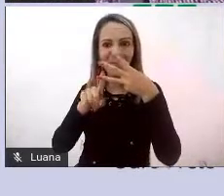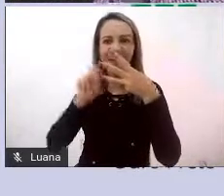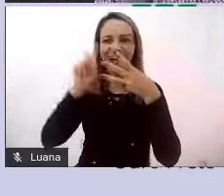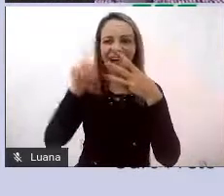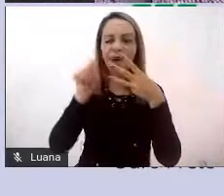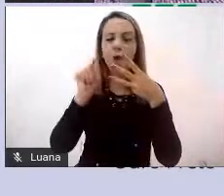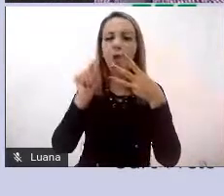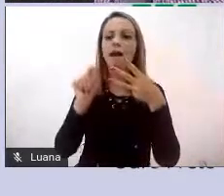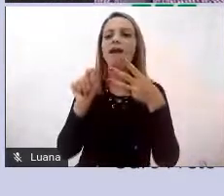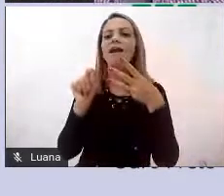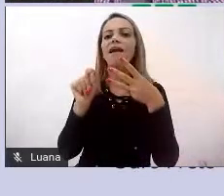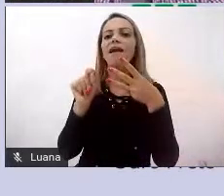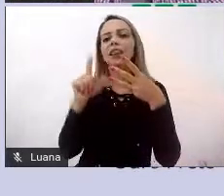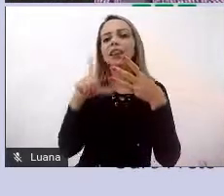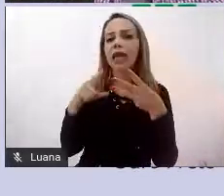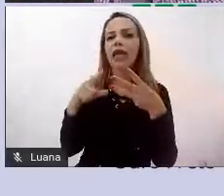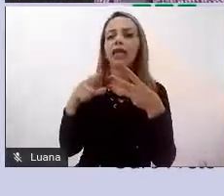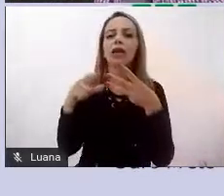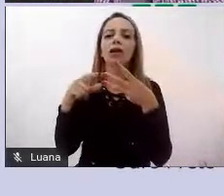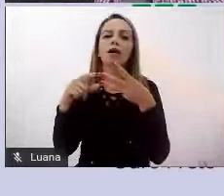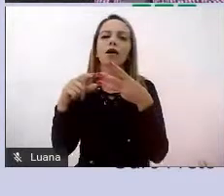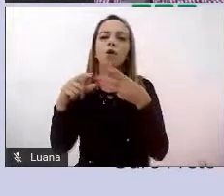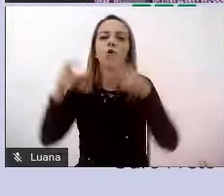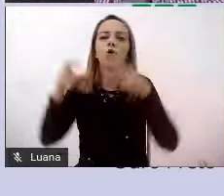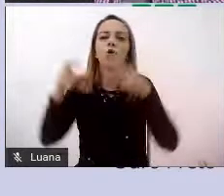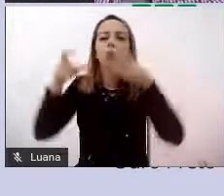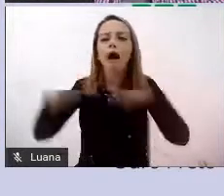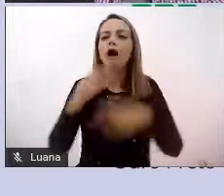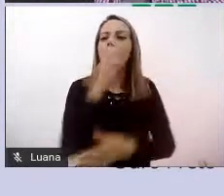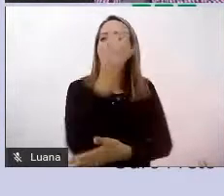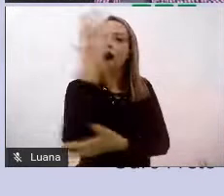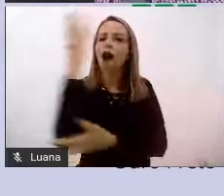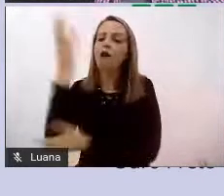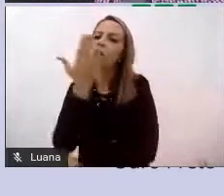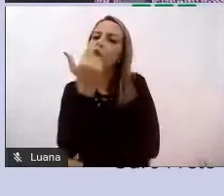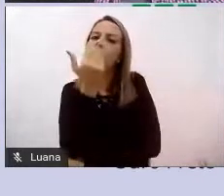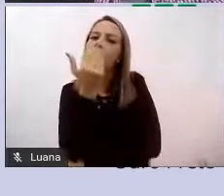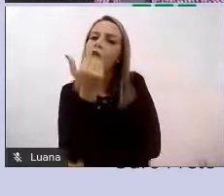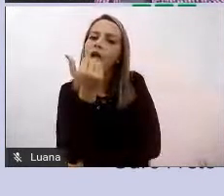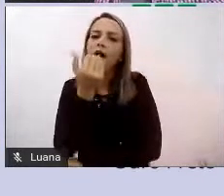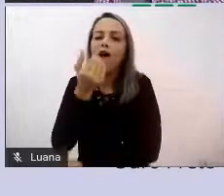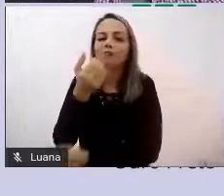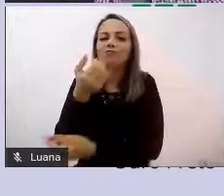pomares, viveiros de animais. Pode passar, por favor, Lu.